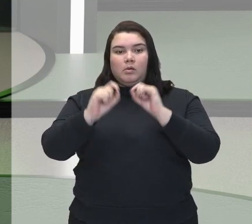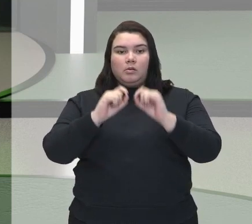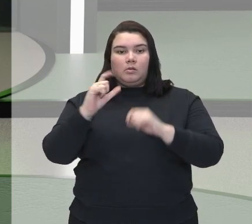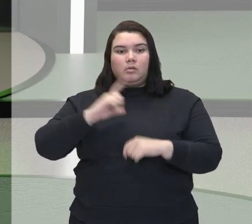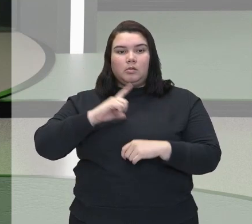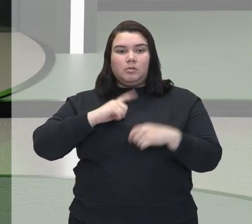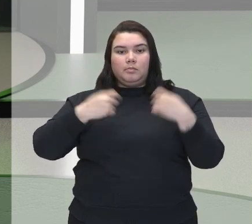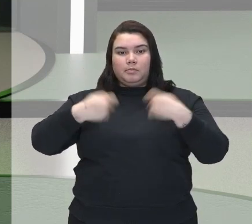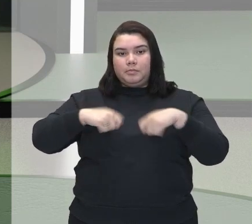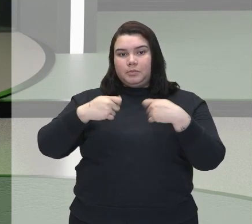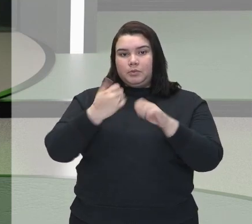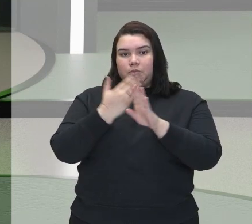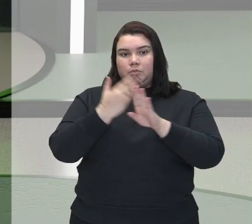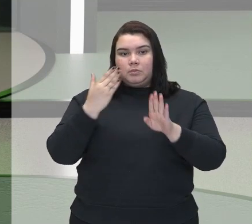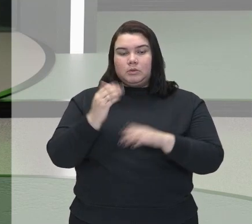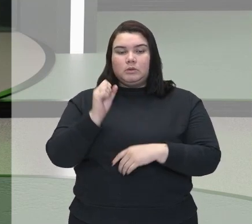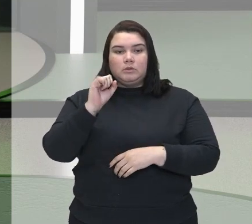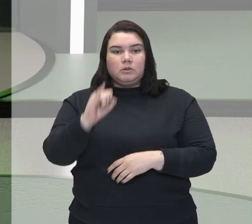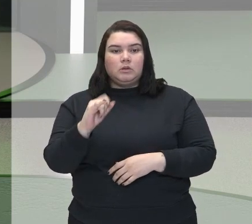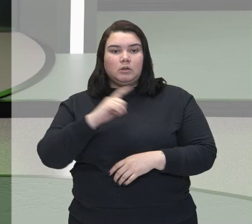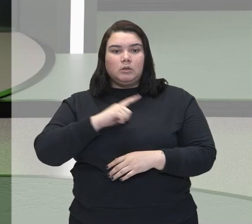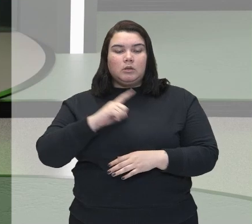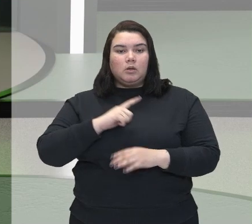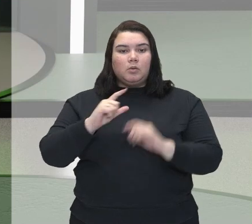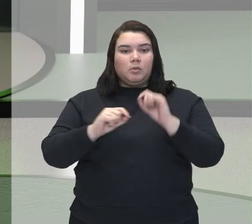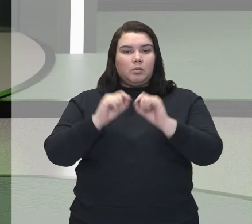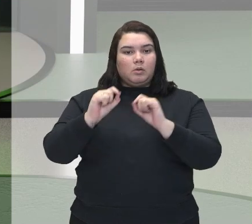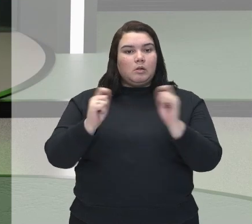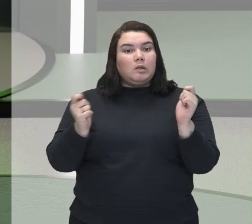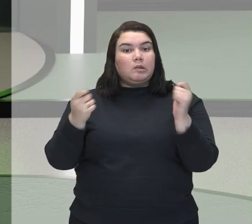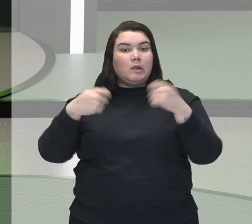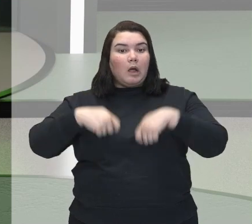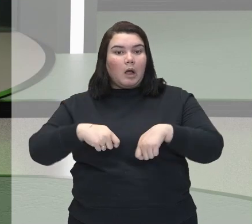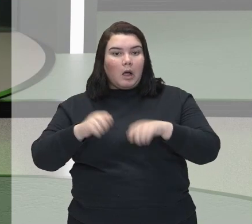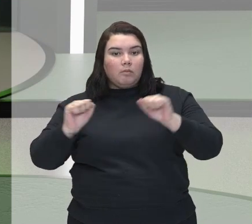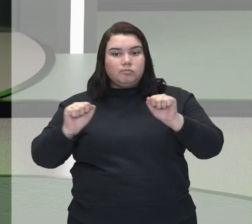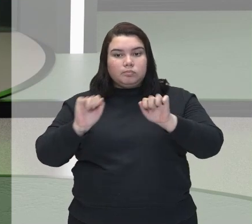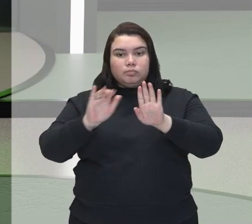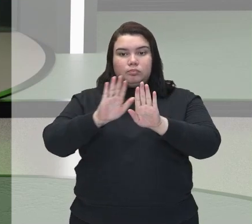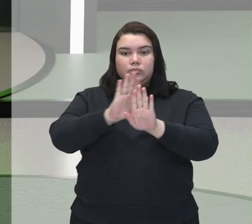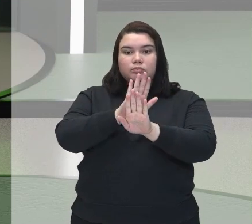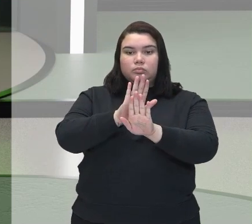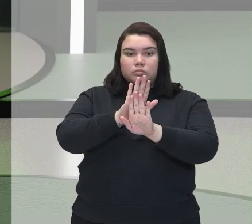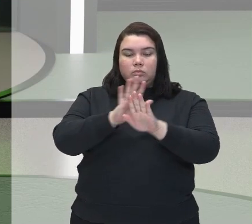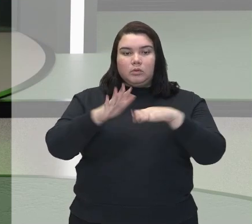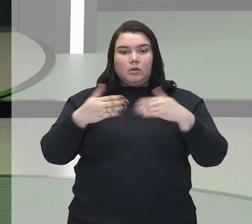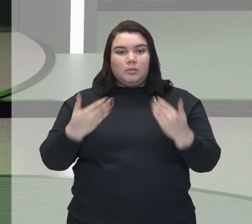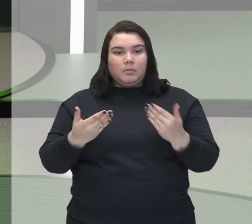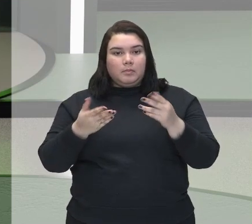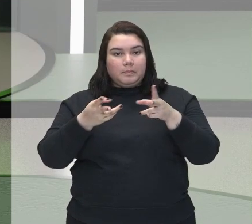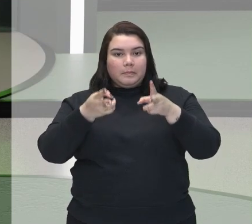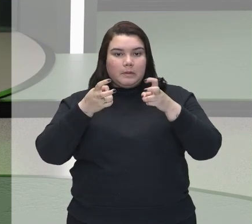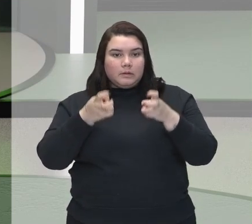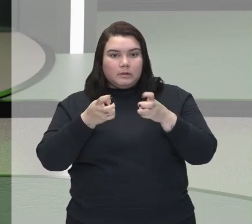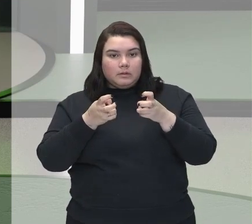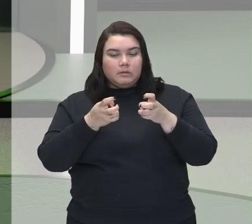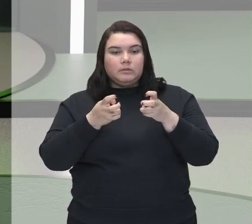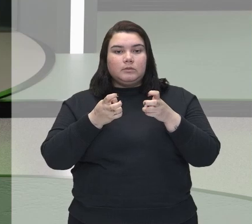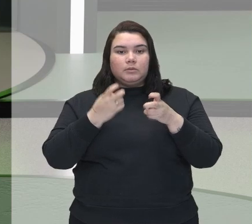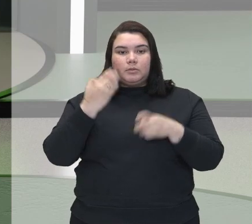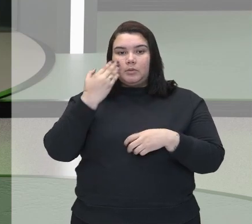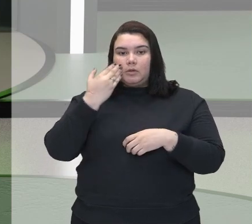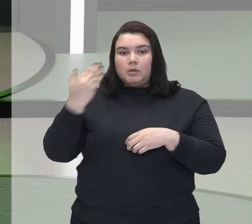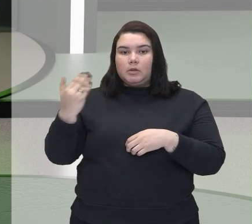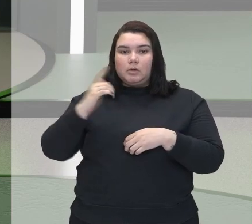precisa identificar se eles são sobreponíveis, né, se eles conseguem. E observem aqui, nesses